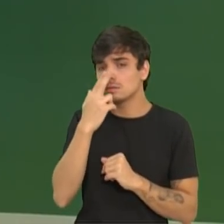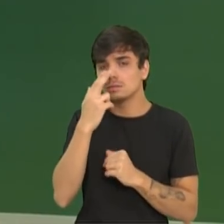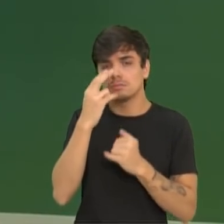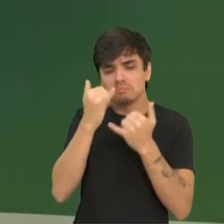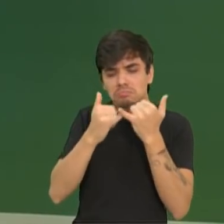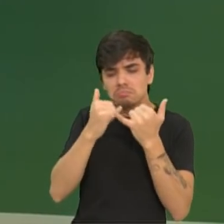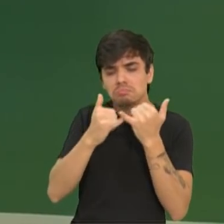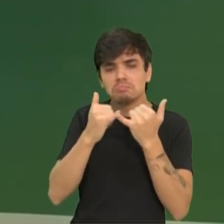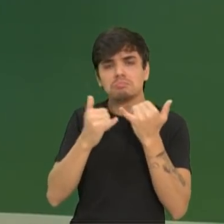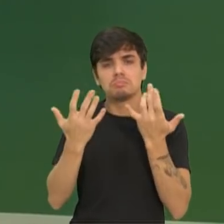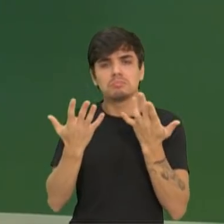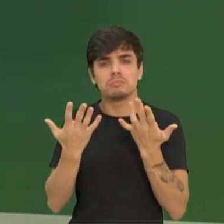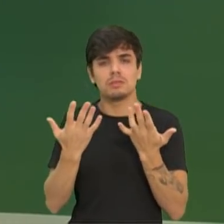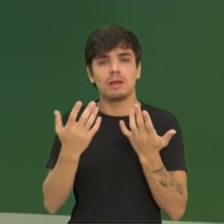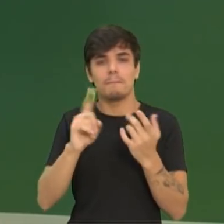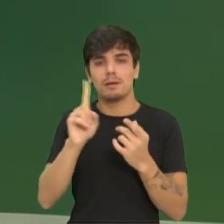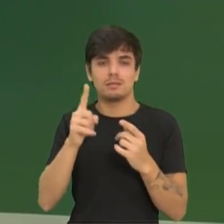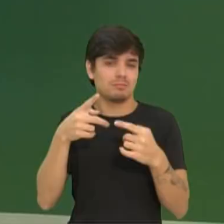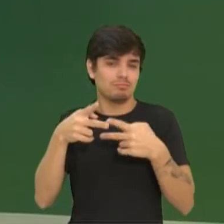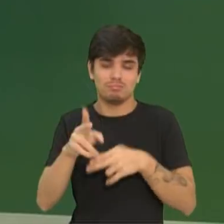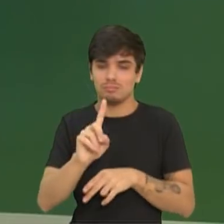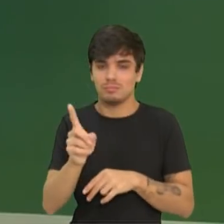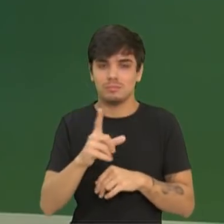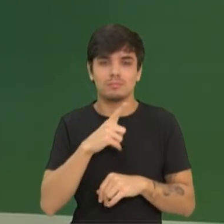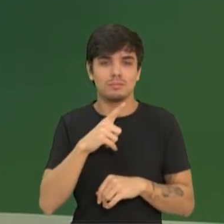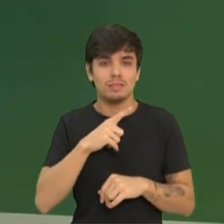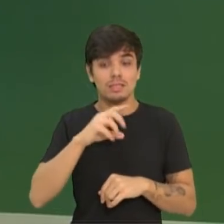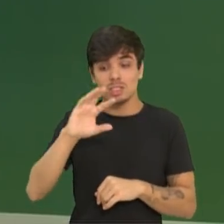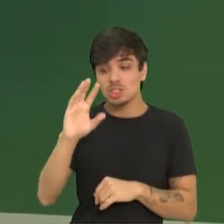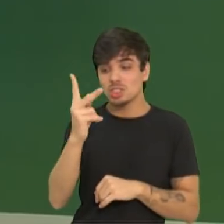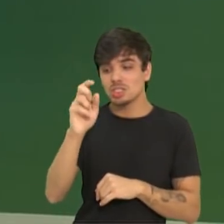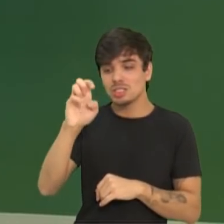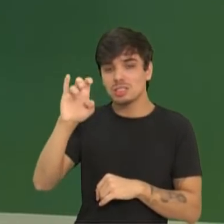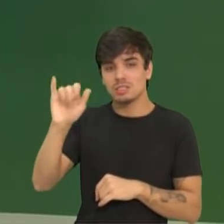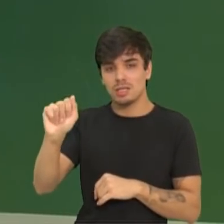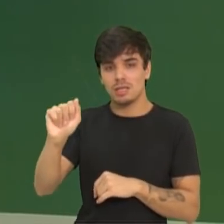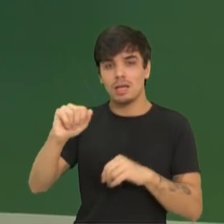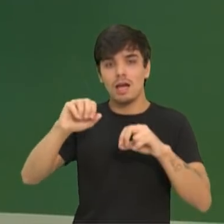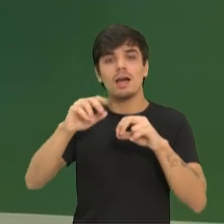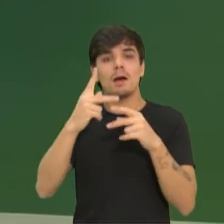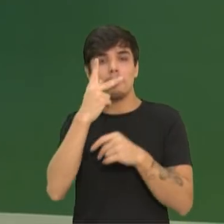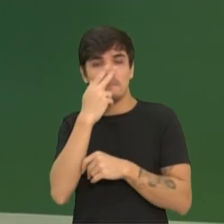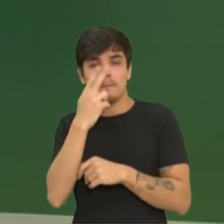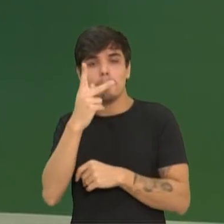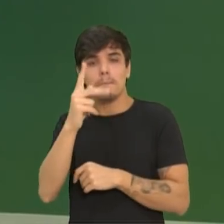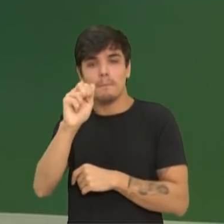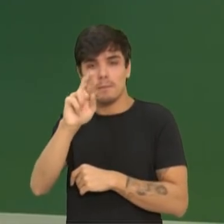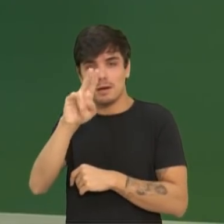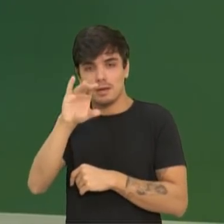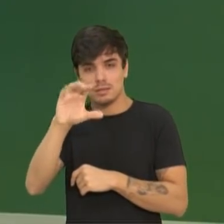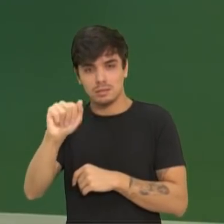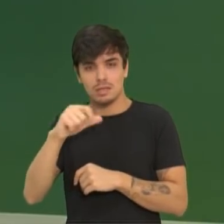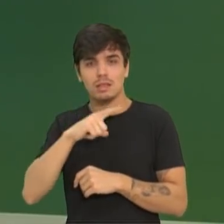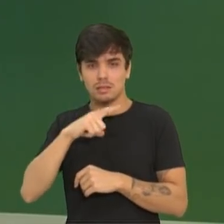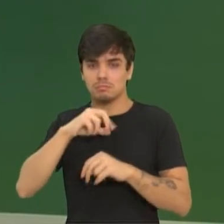há. Cheia e parecia têm uma diferença para as palavras que vimos no exercício anterior.